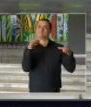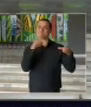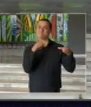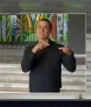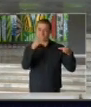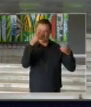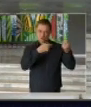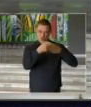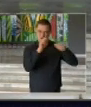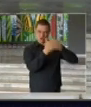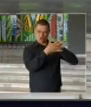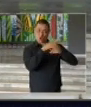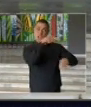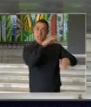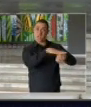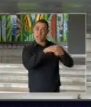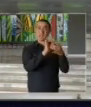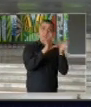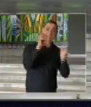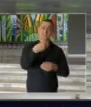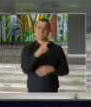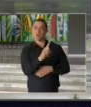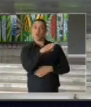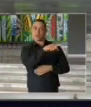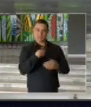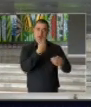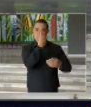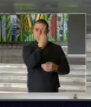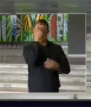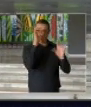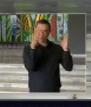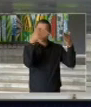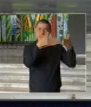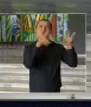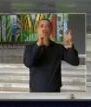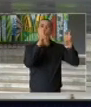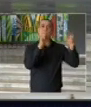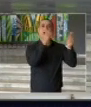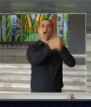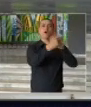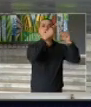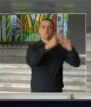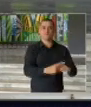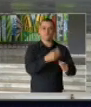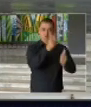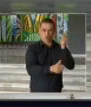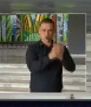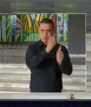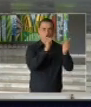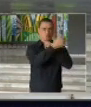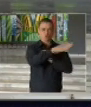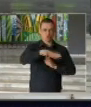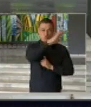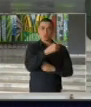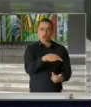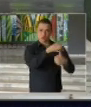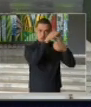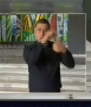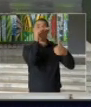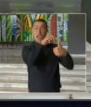Saúde, as favas, né, o Dória? Puta, o que o Dória deu de canelada nessa